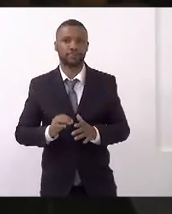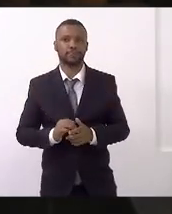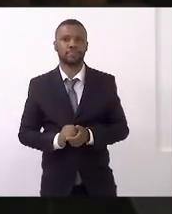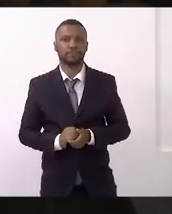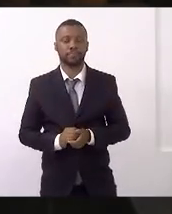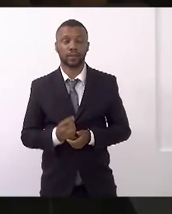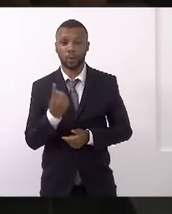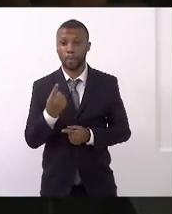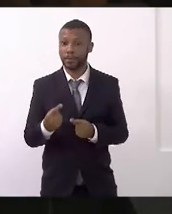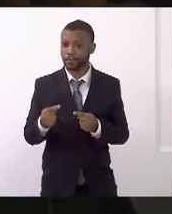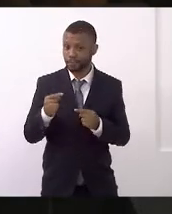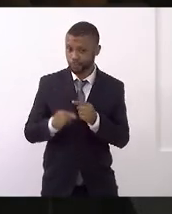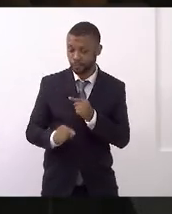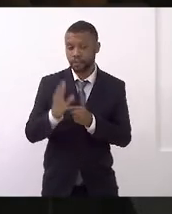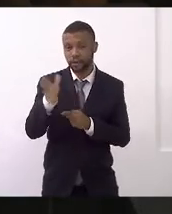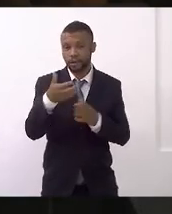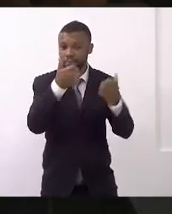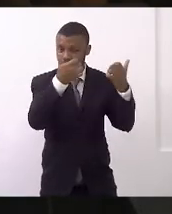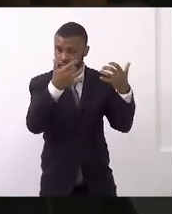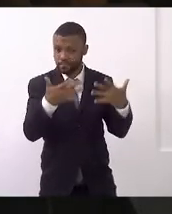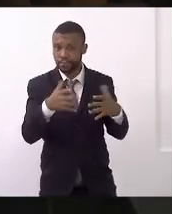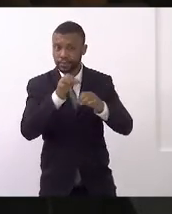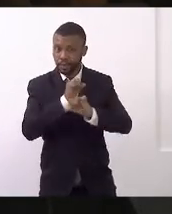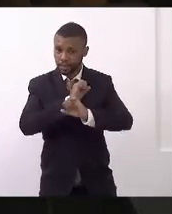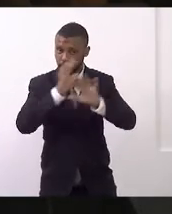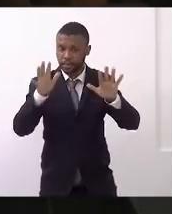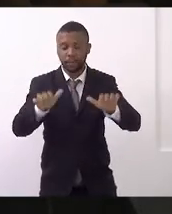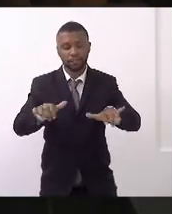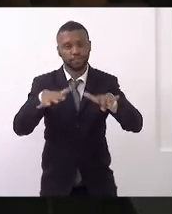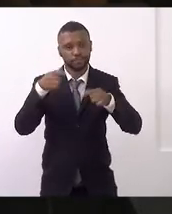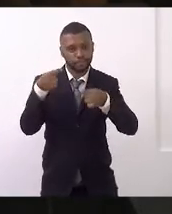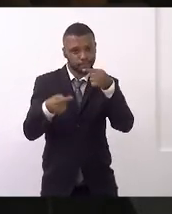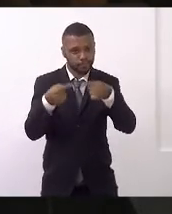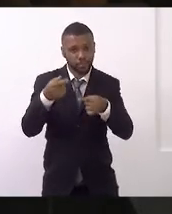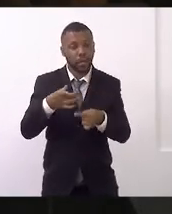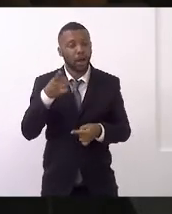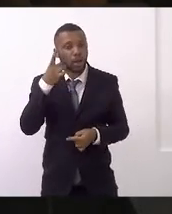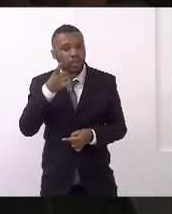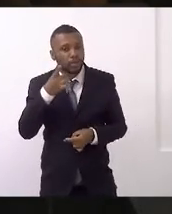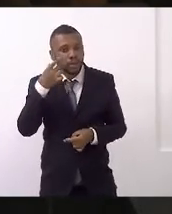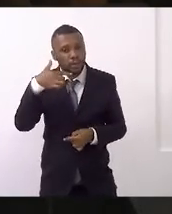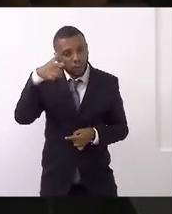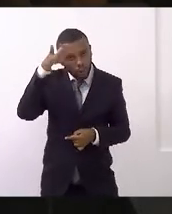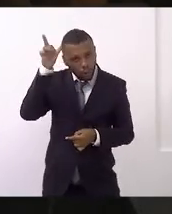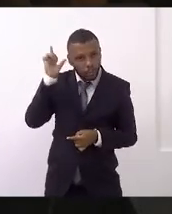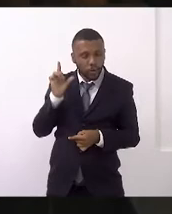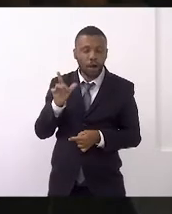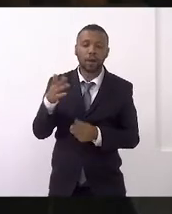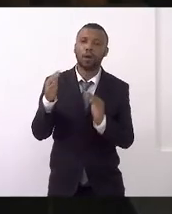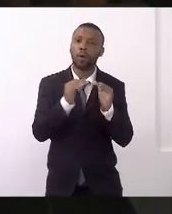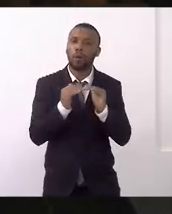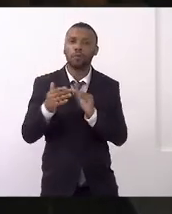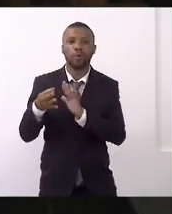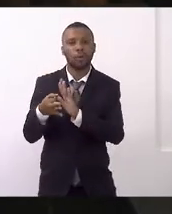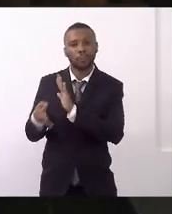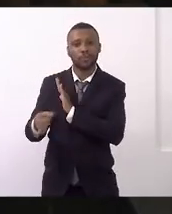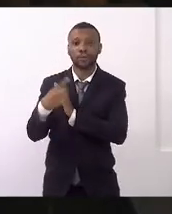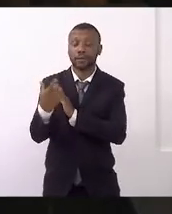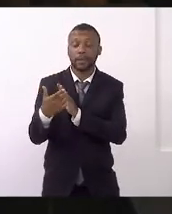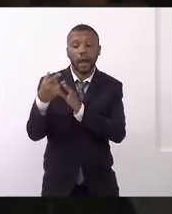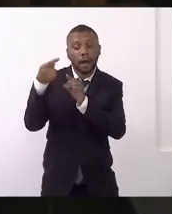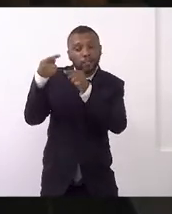Uma das divergências já foram sanadas aqui em plenário, onde o deputado Luiz Paulo concordou com o argumento de que a gente está legislando